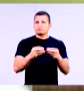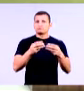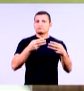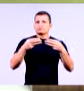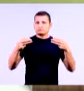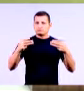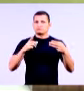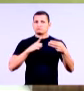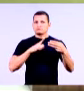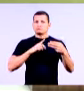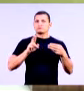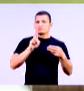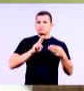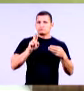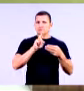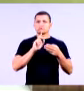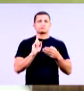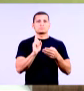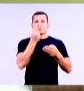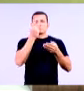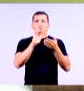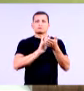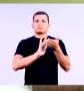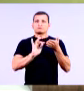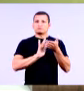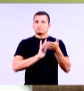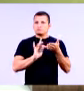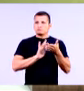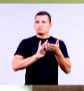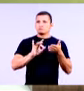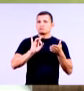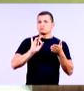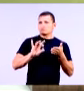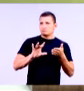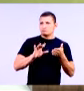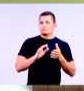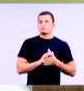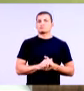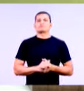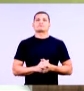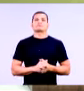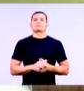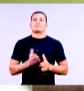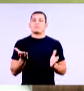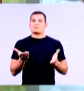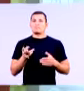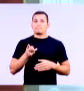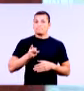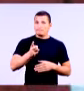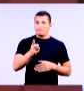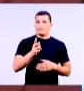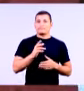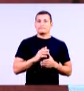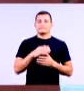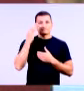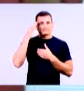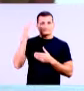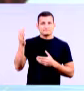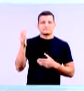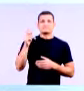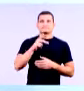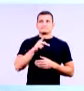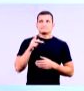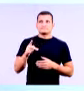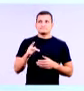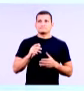tipo de uso que nós podemos ter em um só equipamento. Então eu passo de volta para o professor para a gente dar continuidade. Muito obrigado, professor. Realmente,